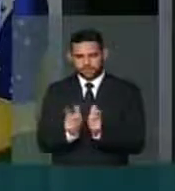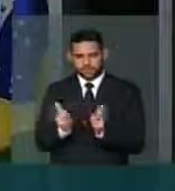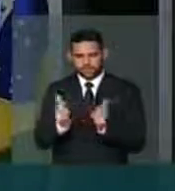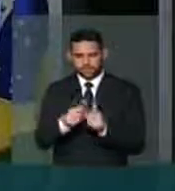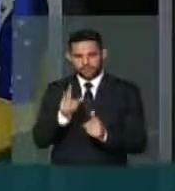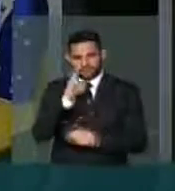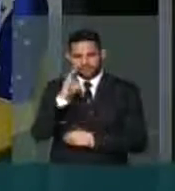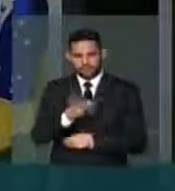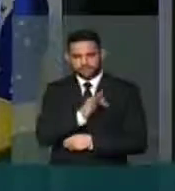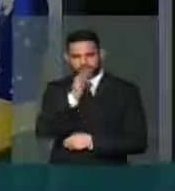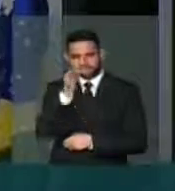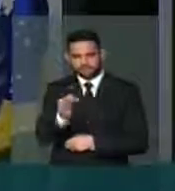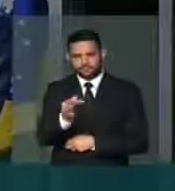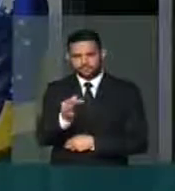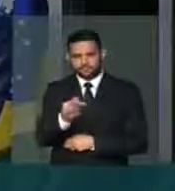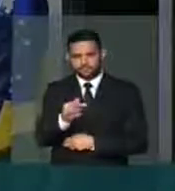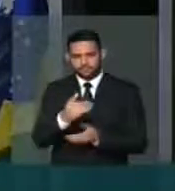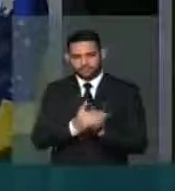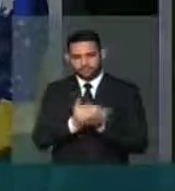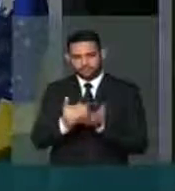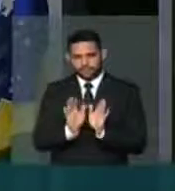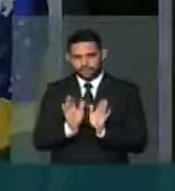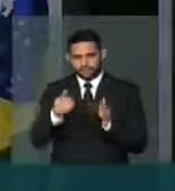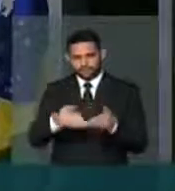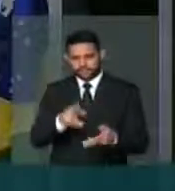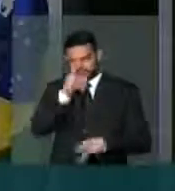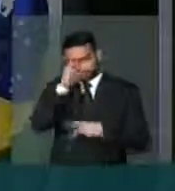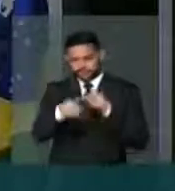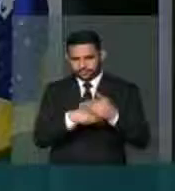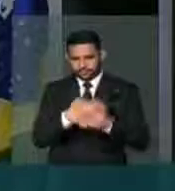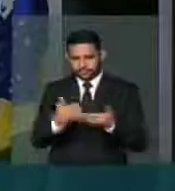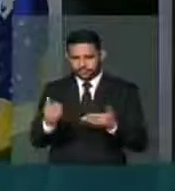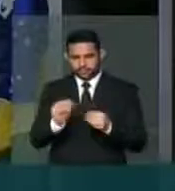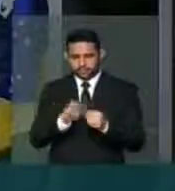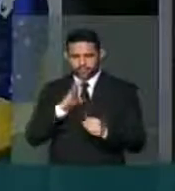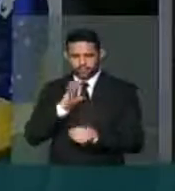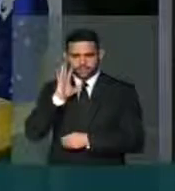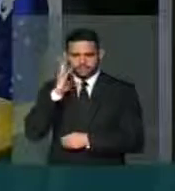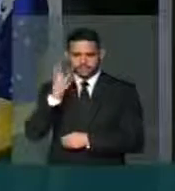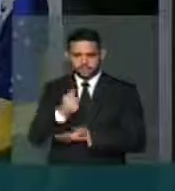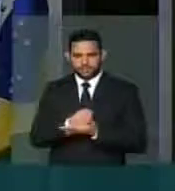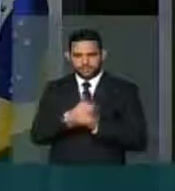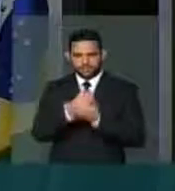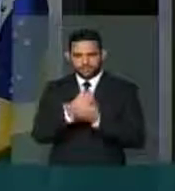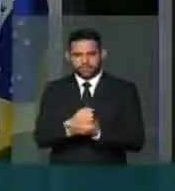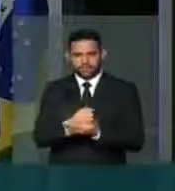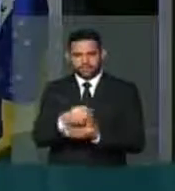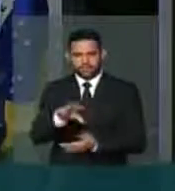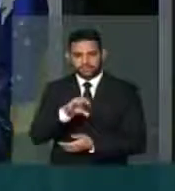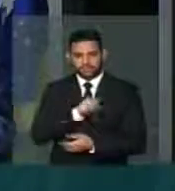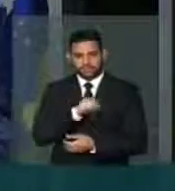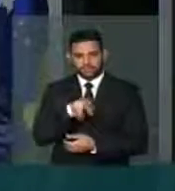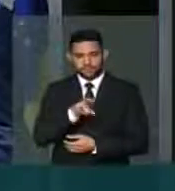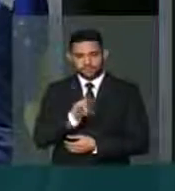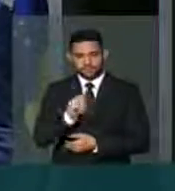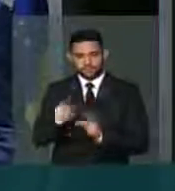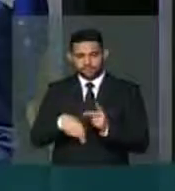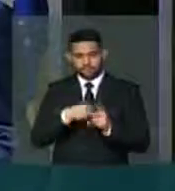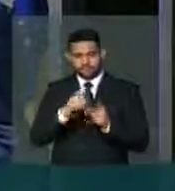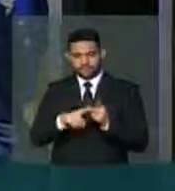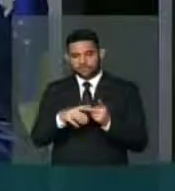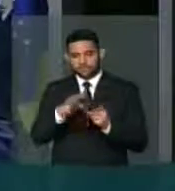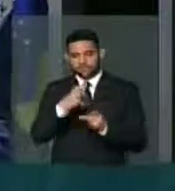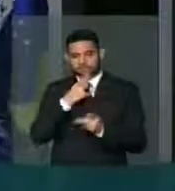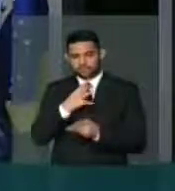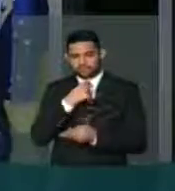nossa visão de futuro, estimulando-se a participação popular no processo decisório, favorecendo a adoção de medidas com máximo de